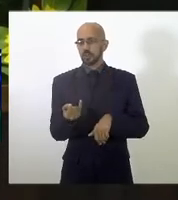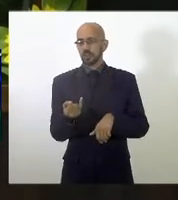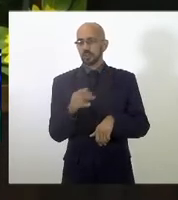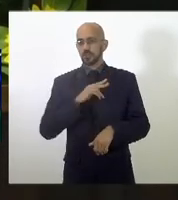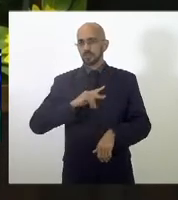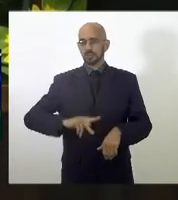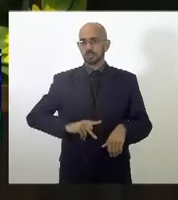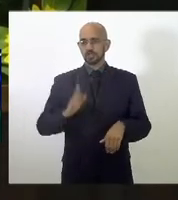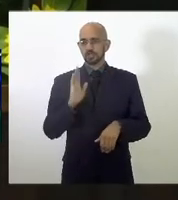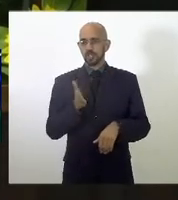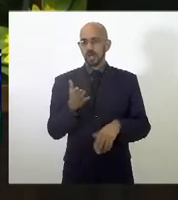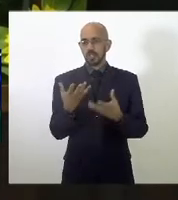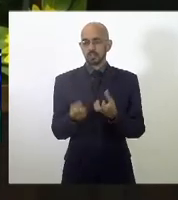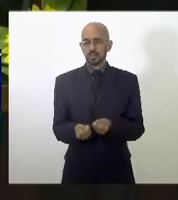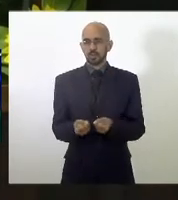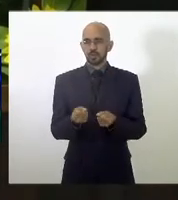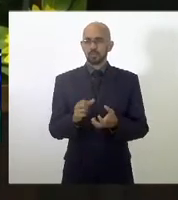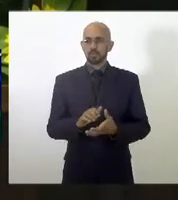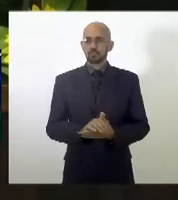deferiu.